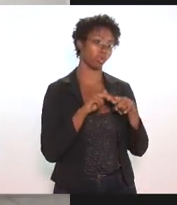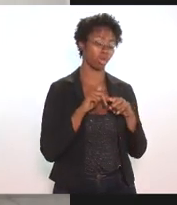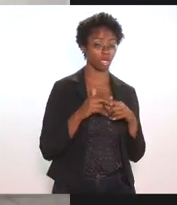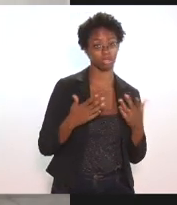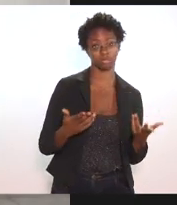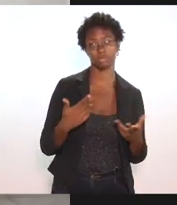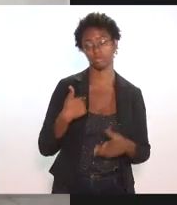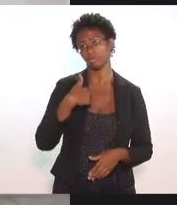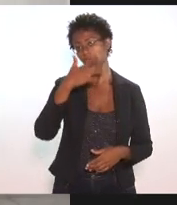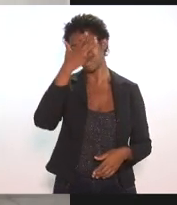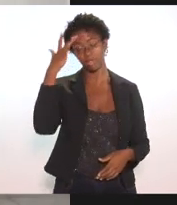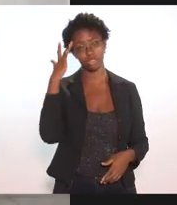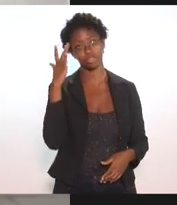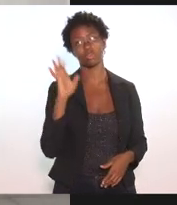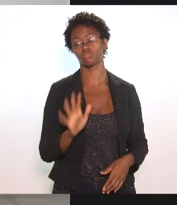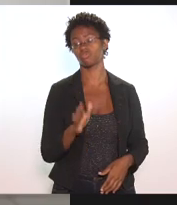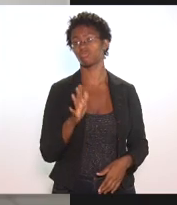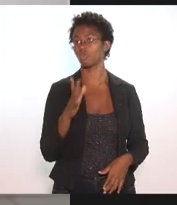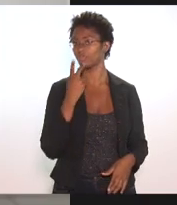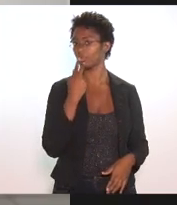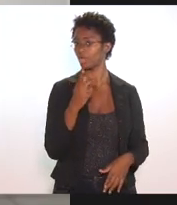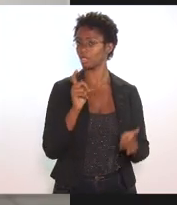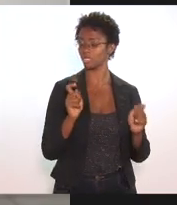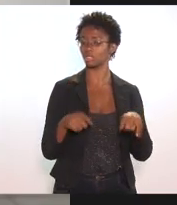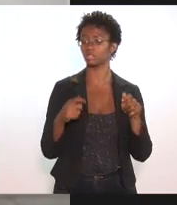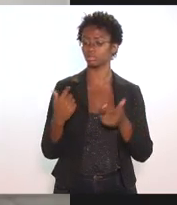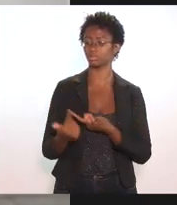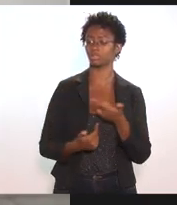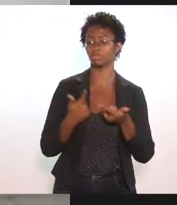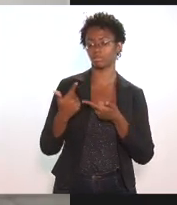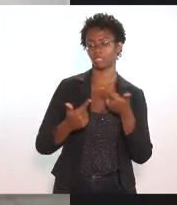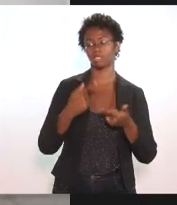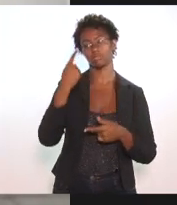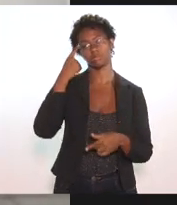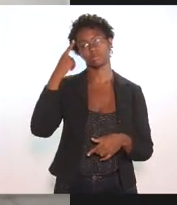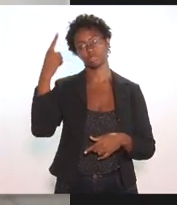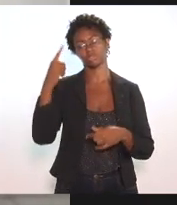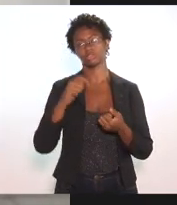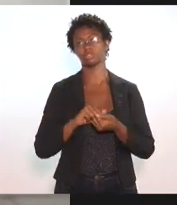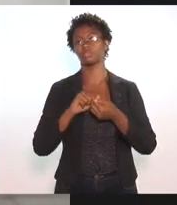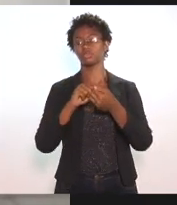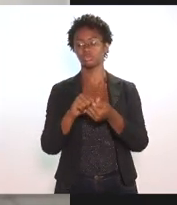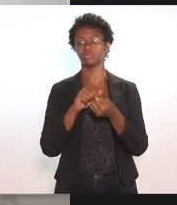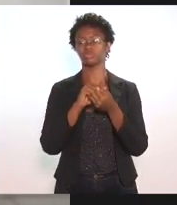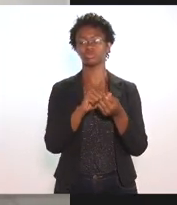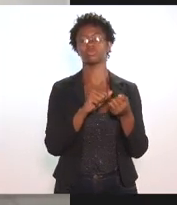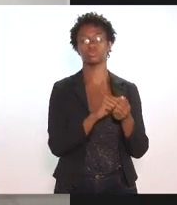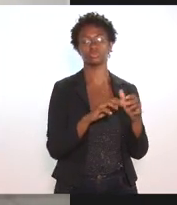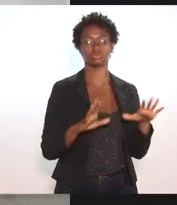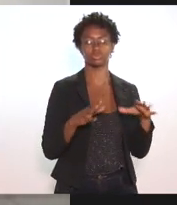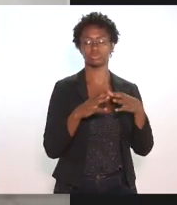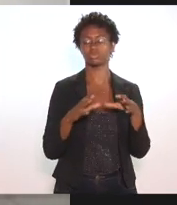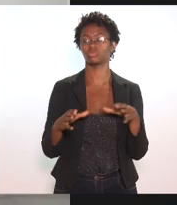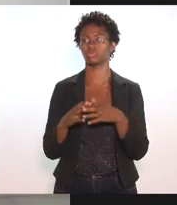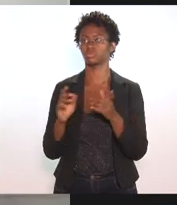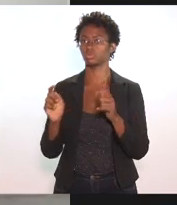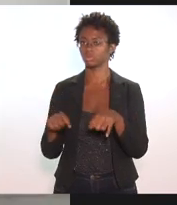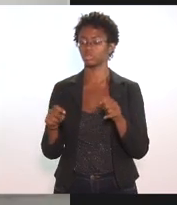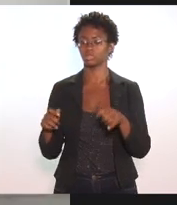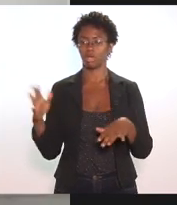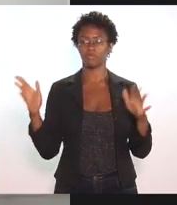que já se dispuseram para pensar junto a algumas comunidades que puderem